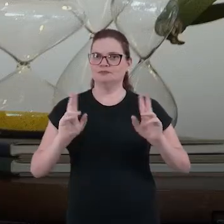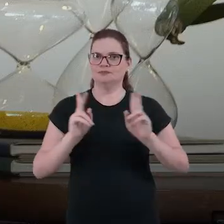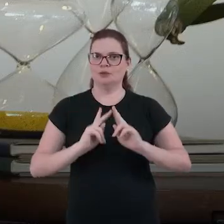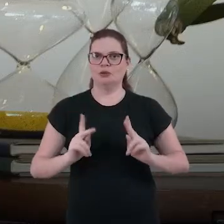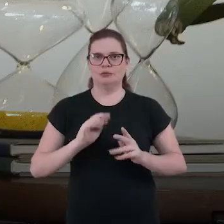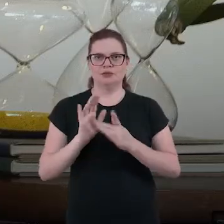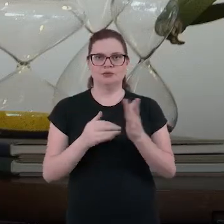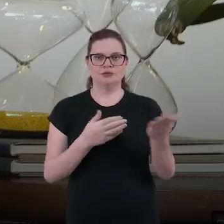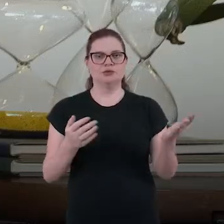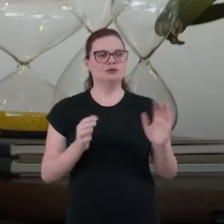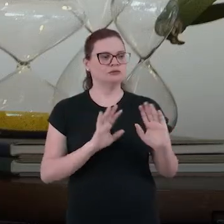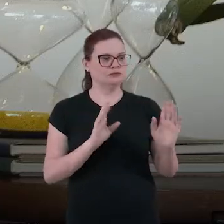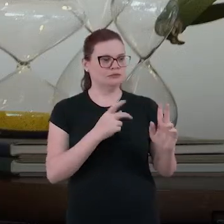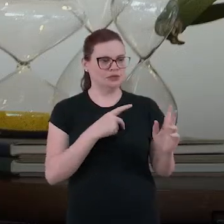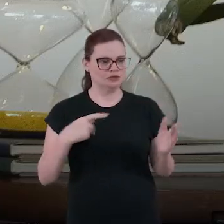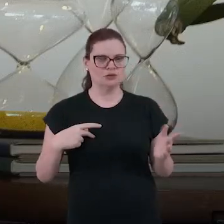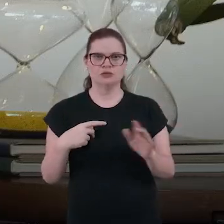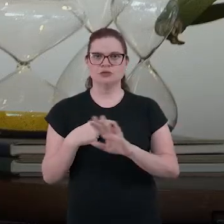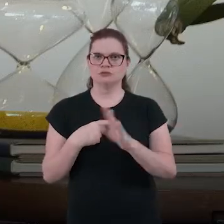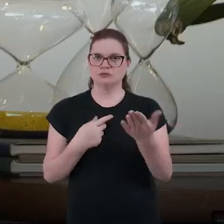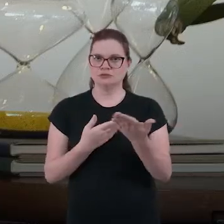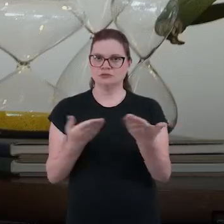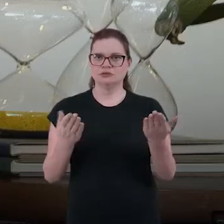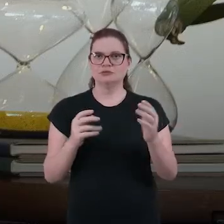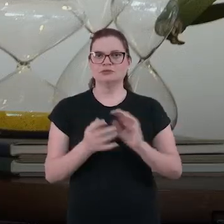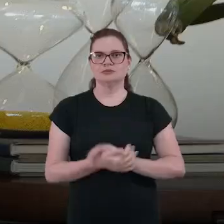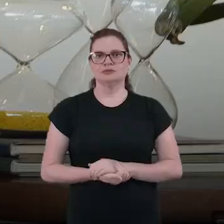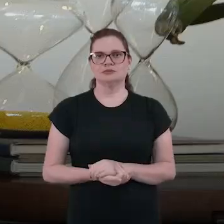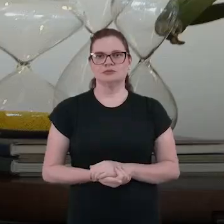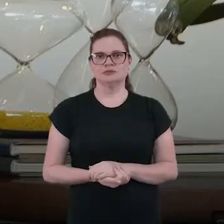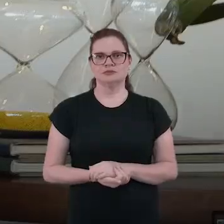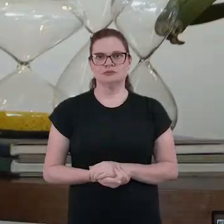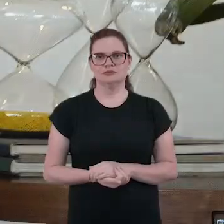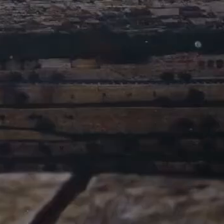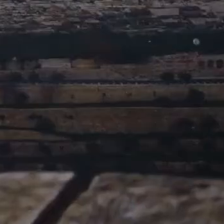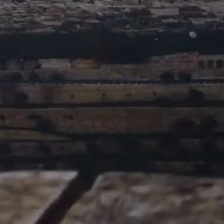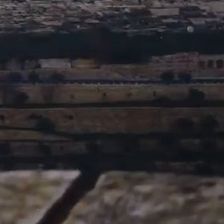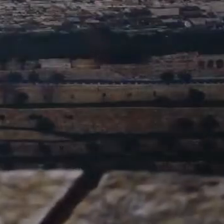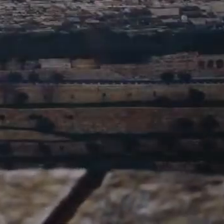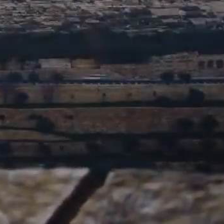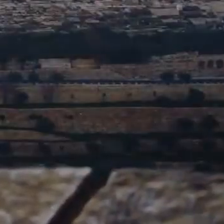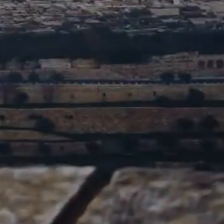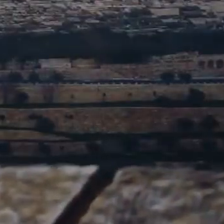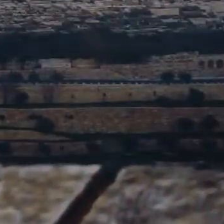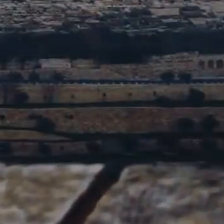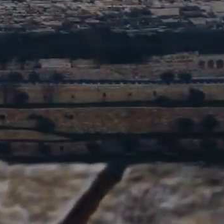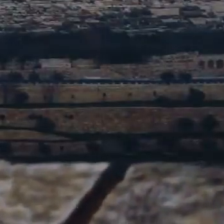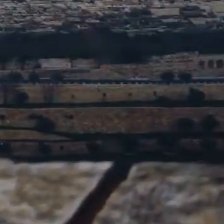pastores aqui presentes. Amém. E também de você, com a paz do Senhor Jesus.